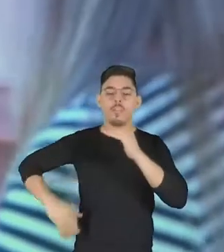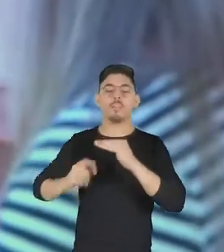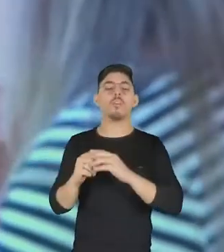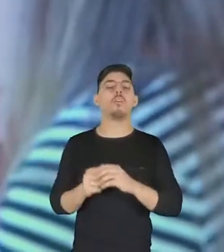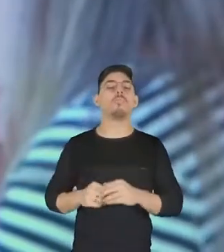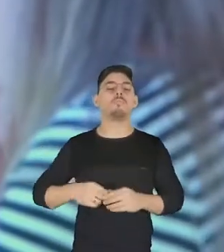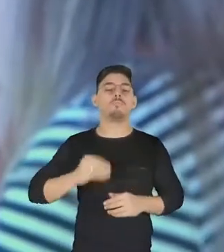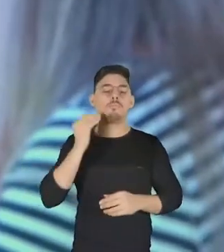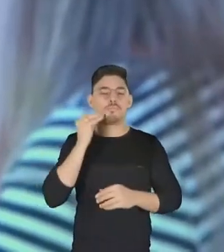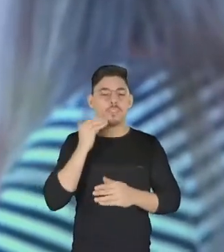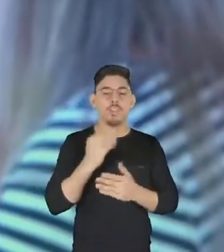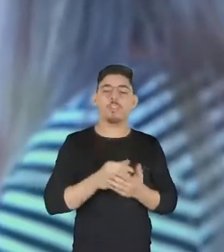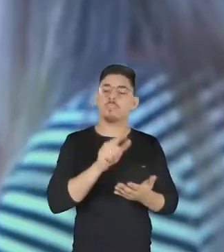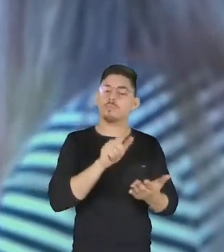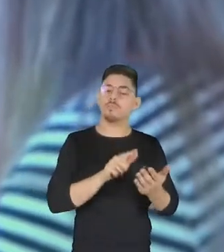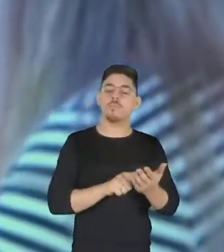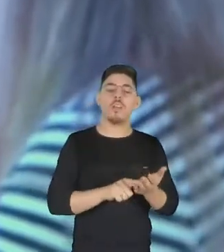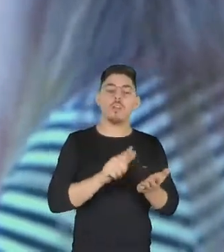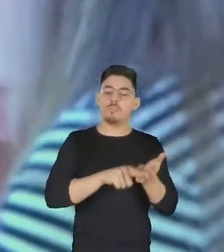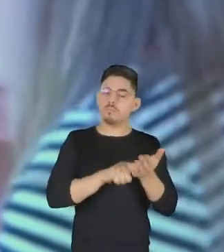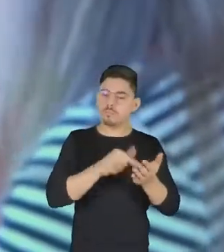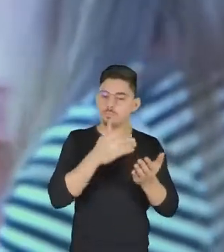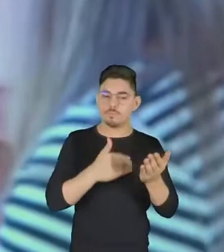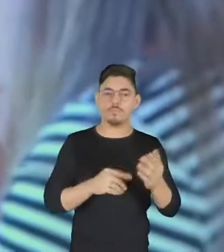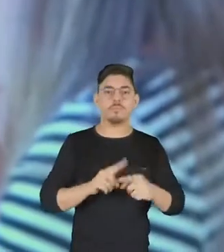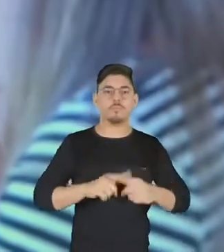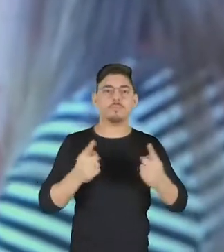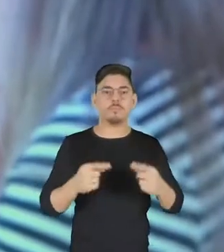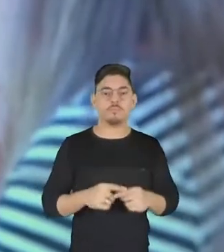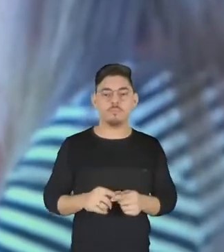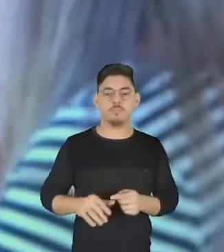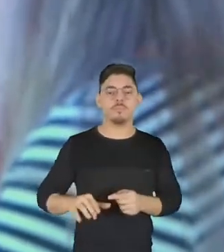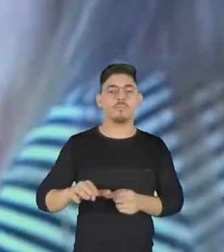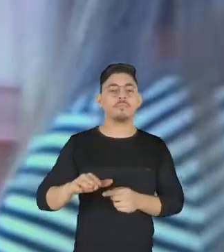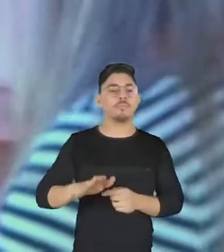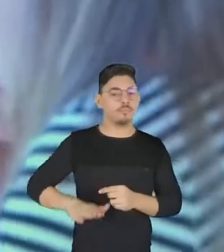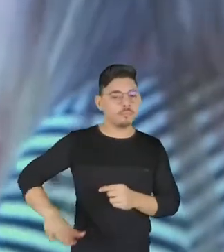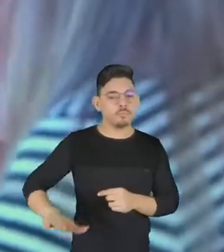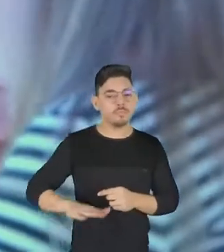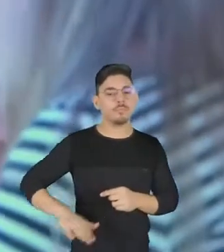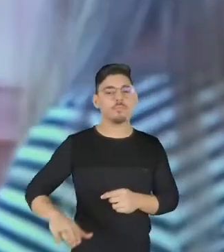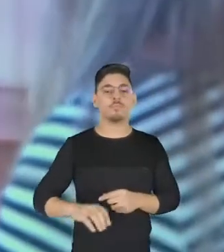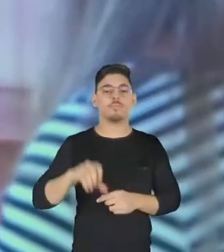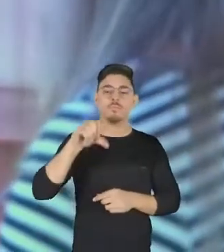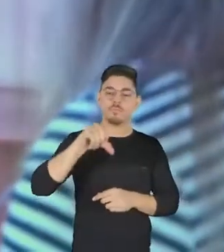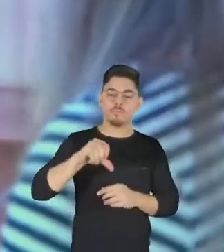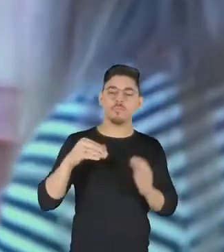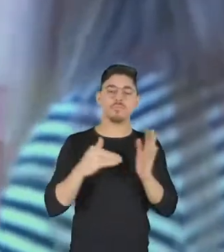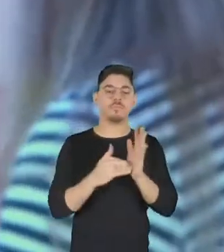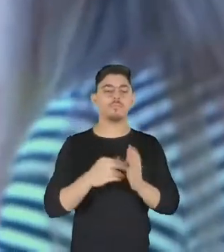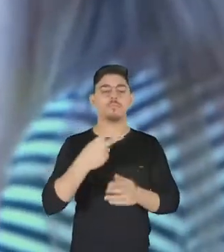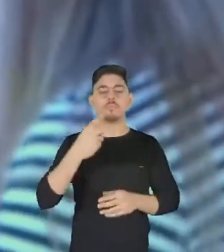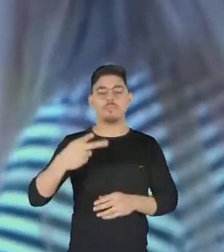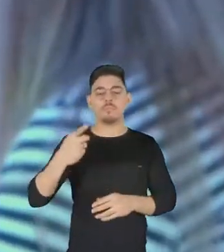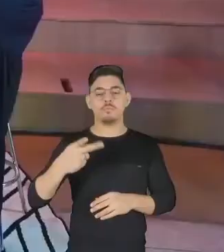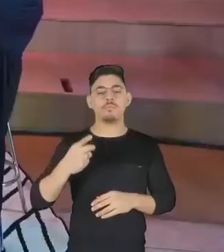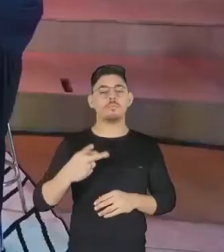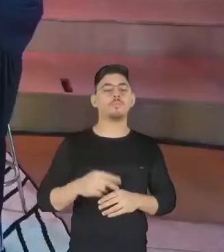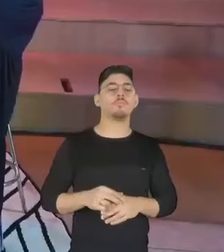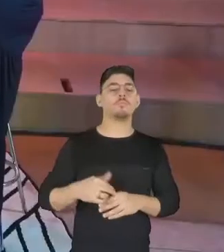impressa. Mas a criança de 9 a 12 anos, que já lê, né, o texto sagrado em partes